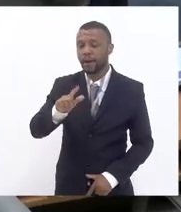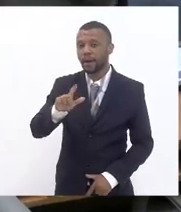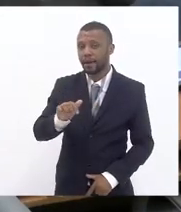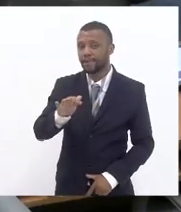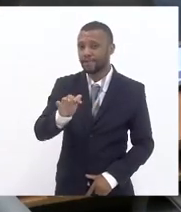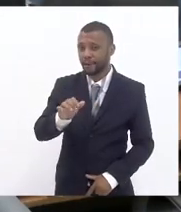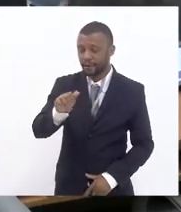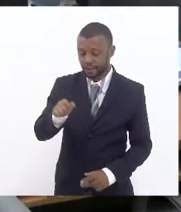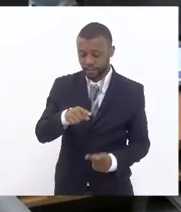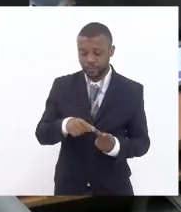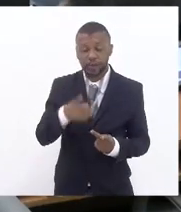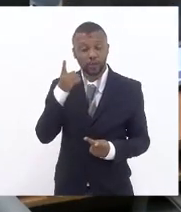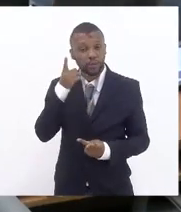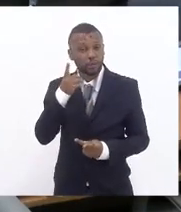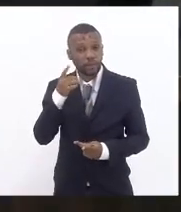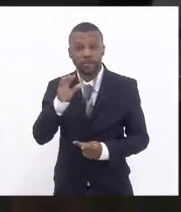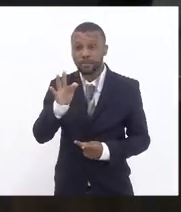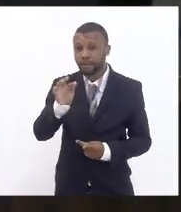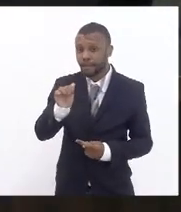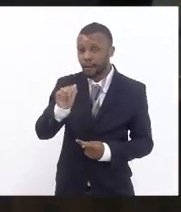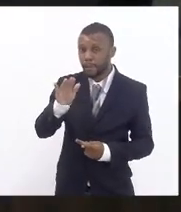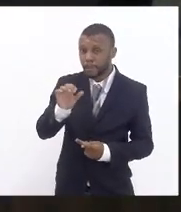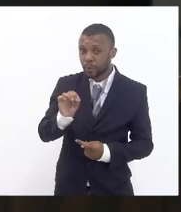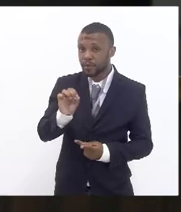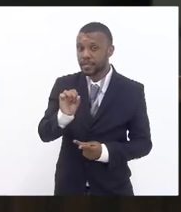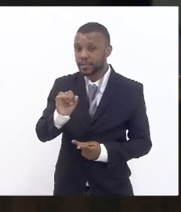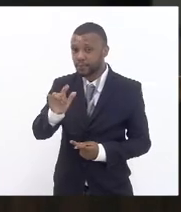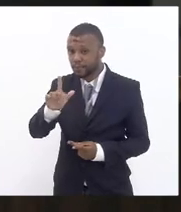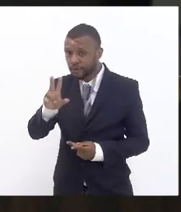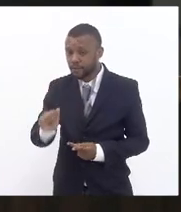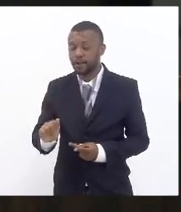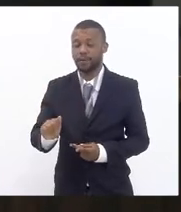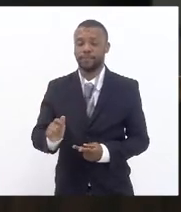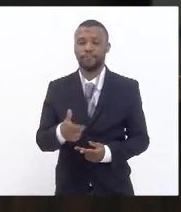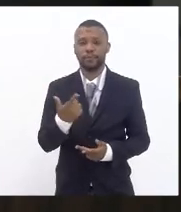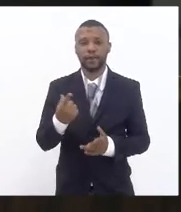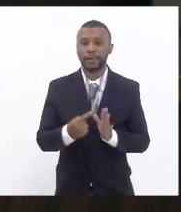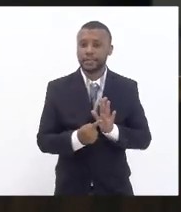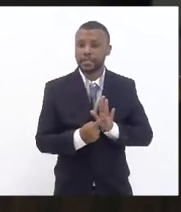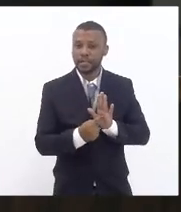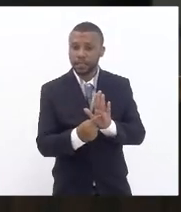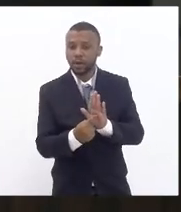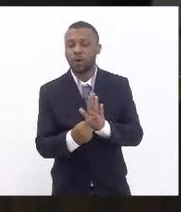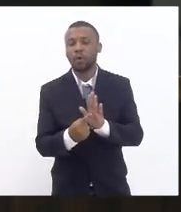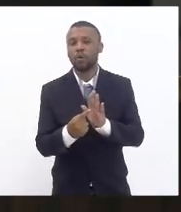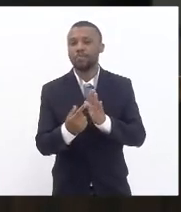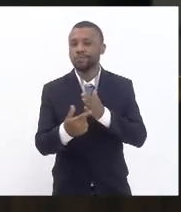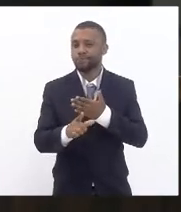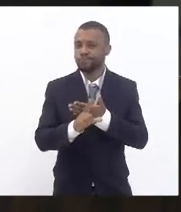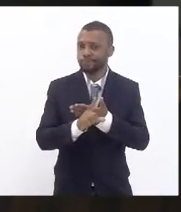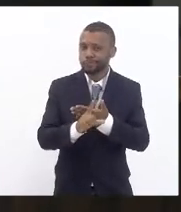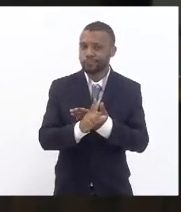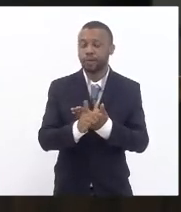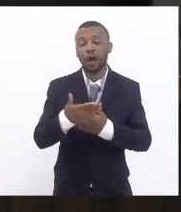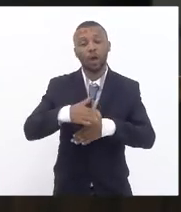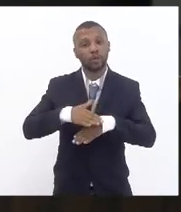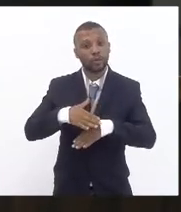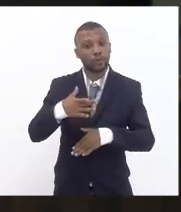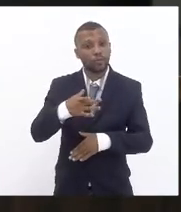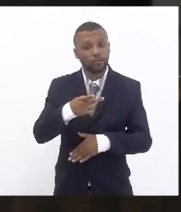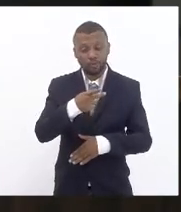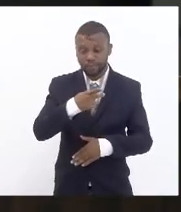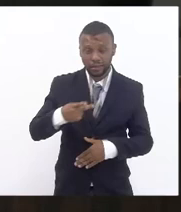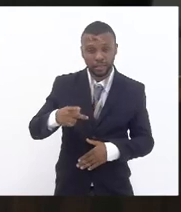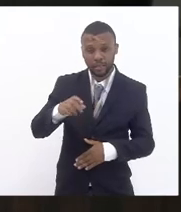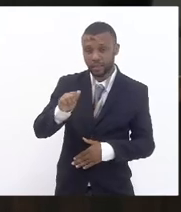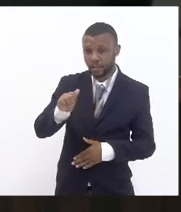também abstenção. Indicação legislativa 497 de 21, autoria do deputado André Siciliano. Solicita ao